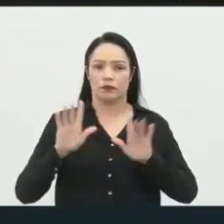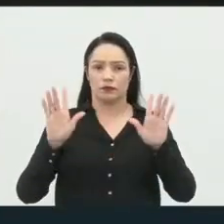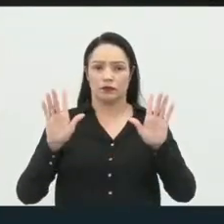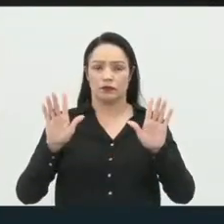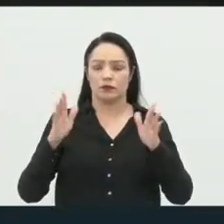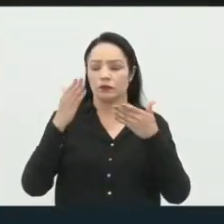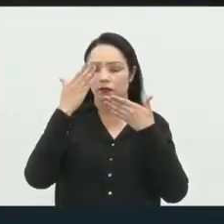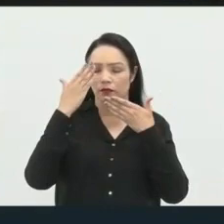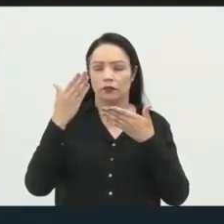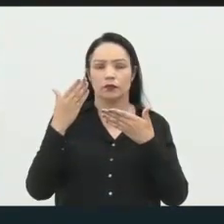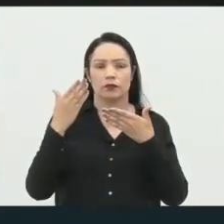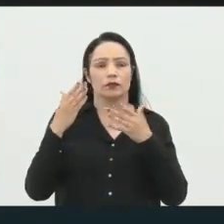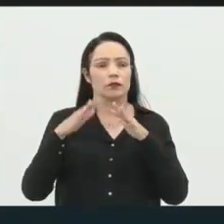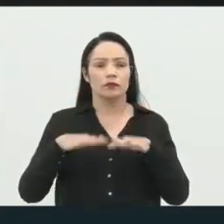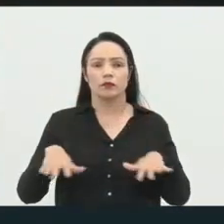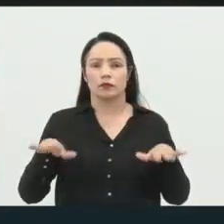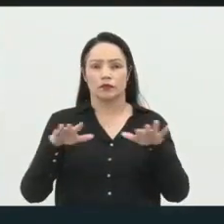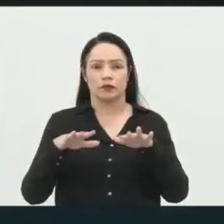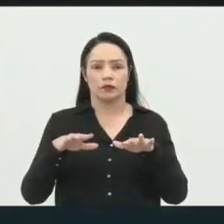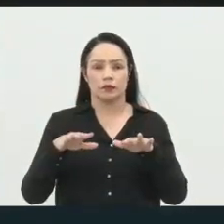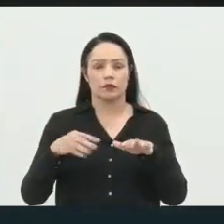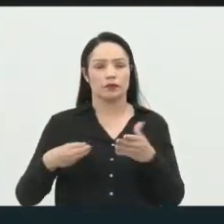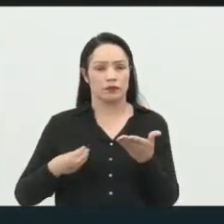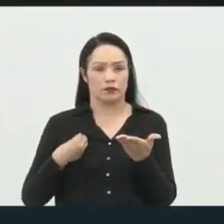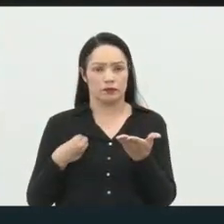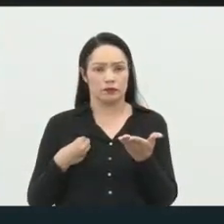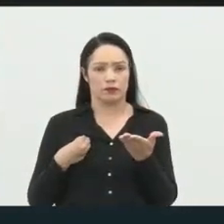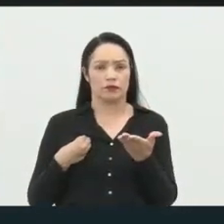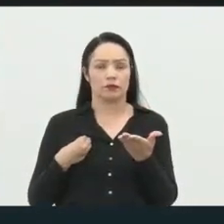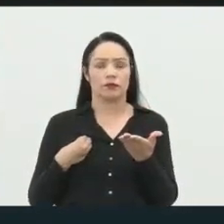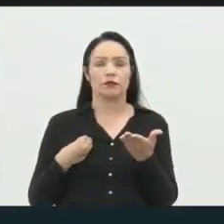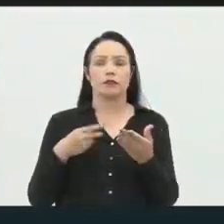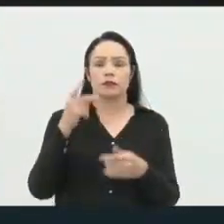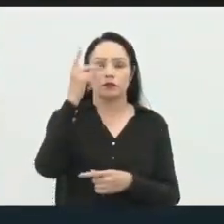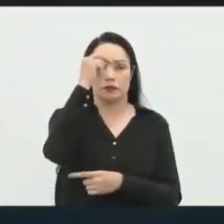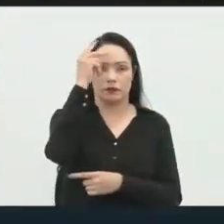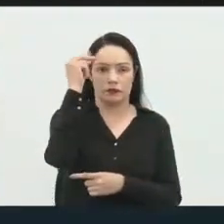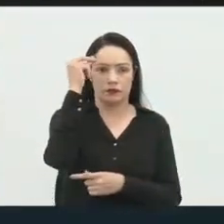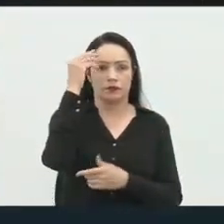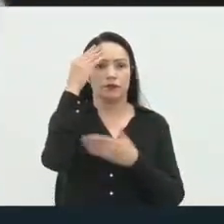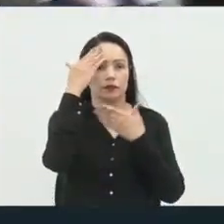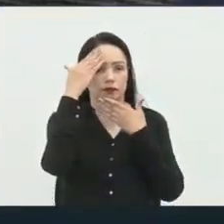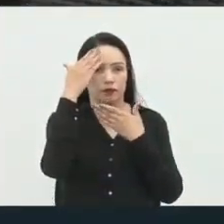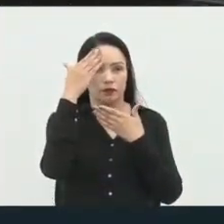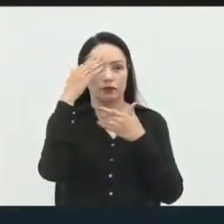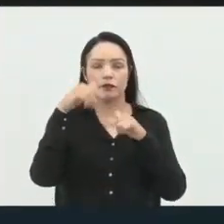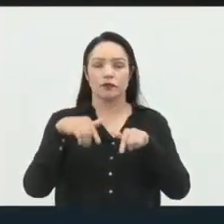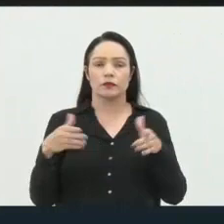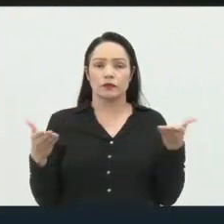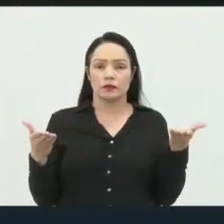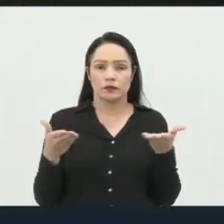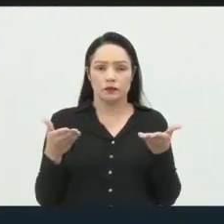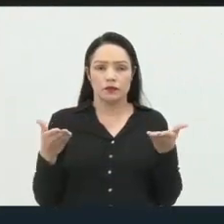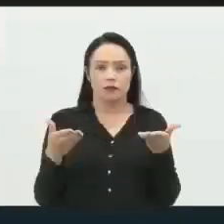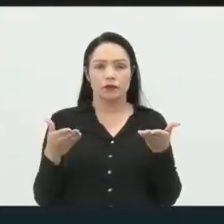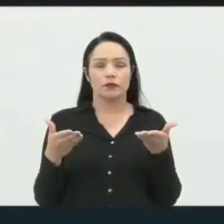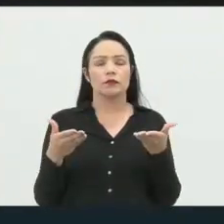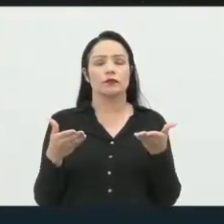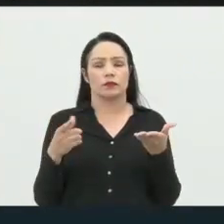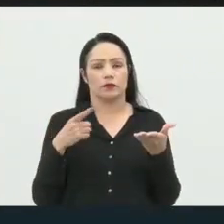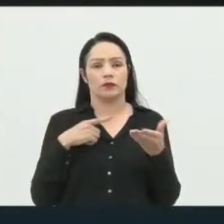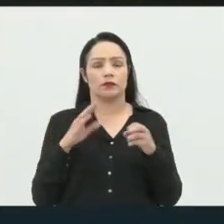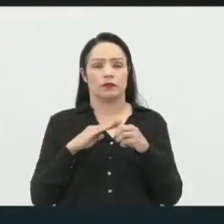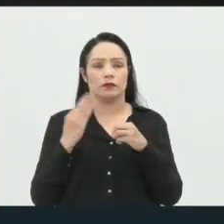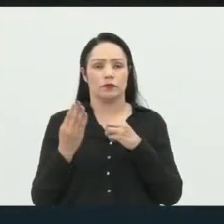vereadores que estão presentes agradecer ao nosso prefeito nossa cidade hoje o Jardim Fortaleza tá com quadro de funcionários